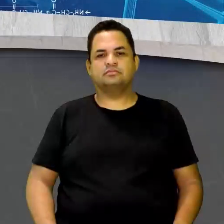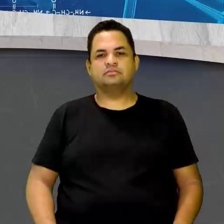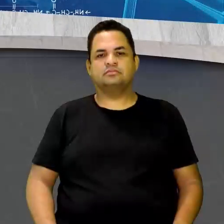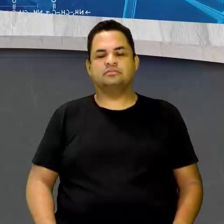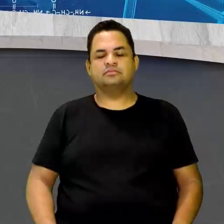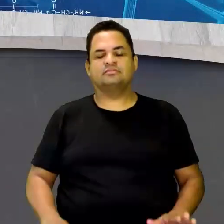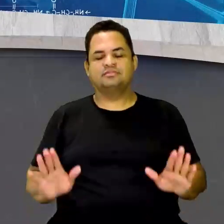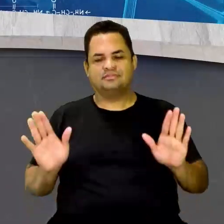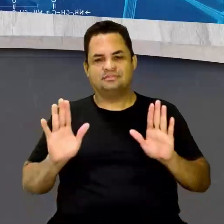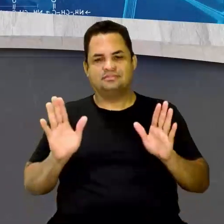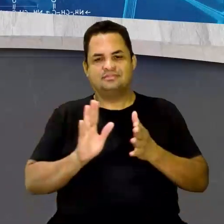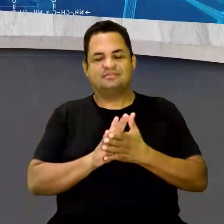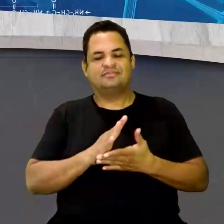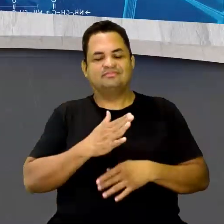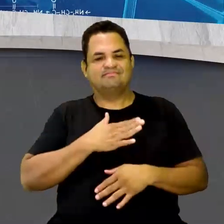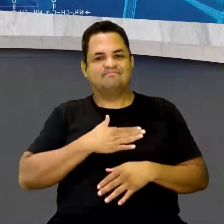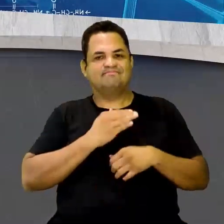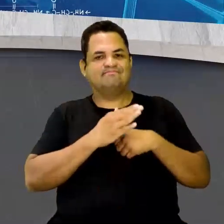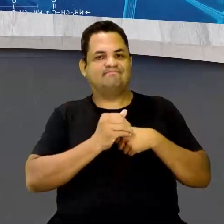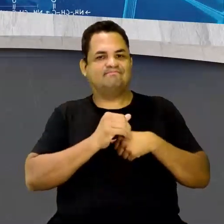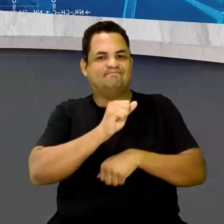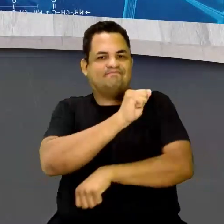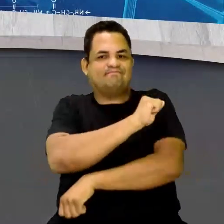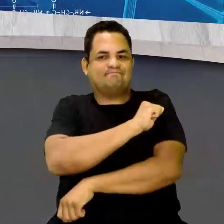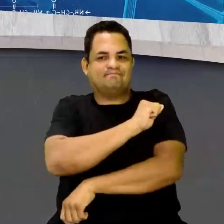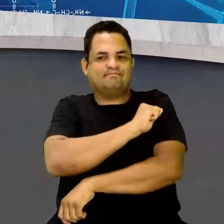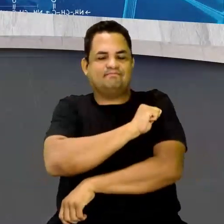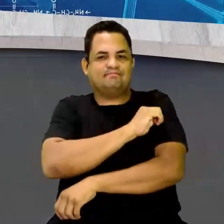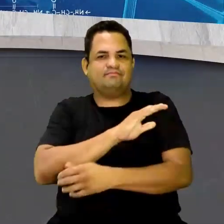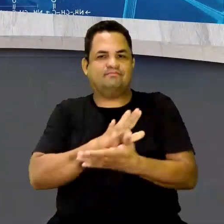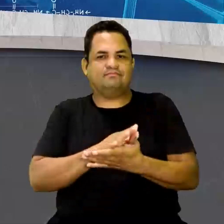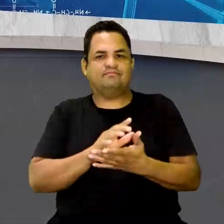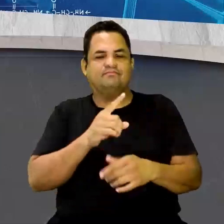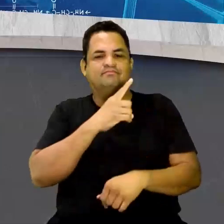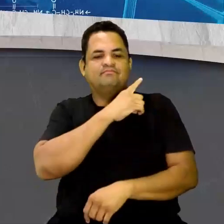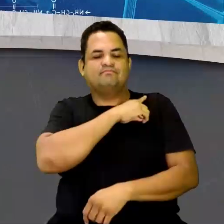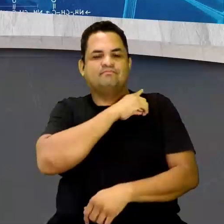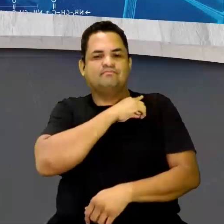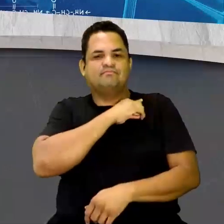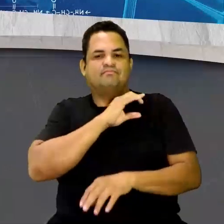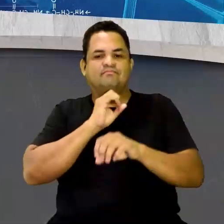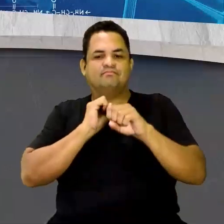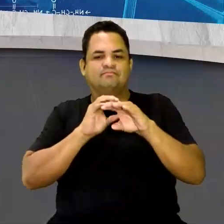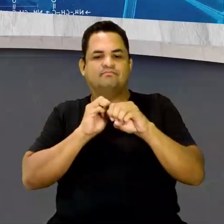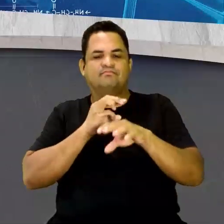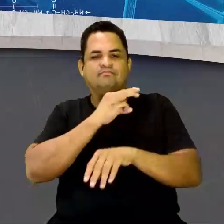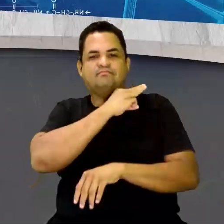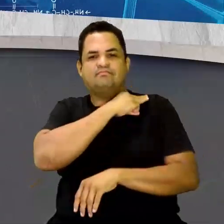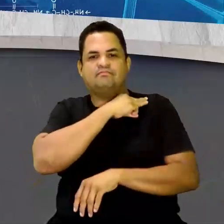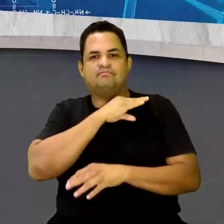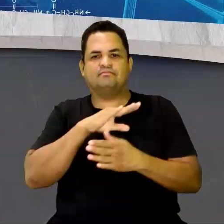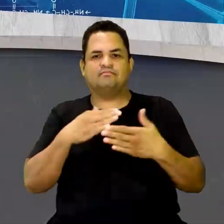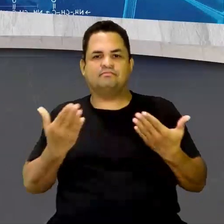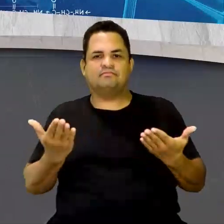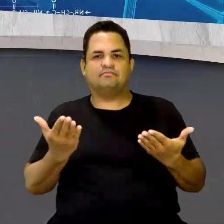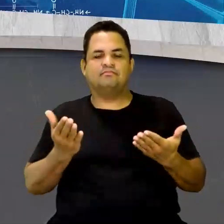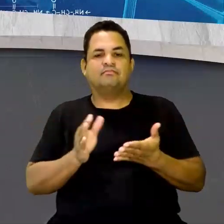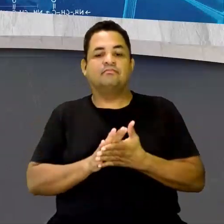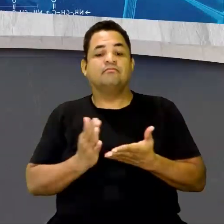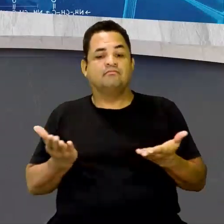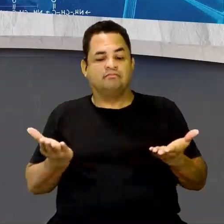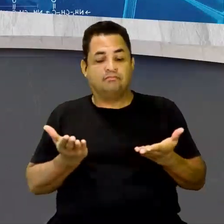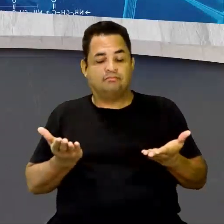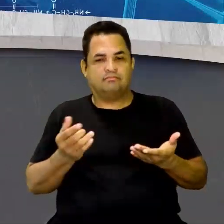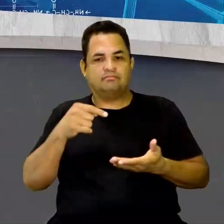Olá, meu caro aluno do primeiro ano do ensino médio. Estamos aqui